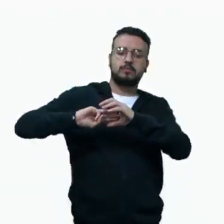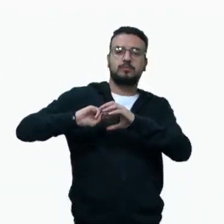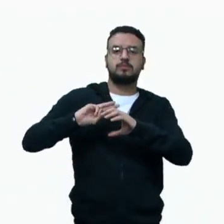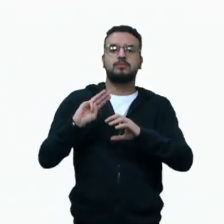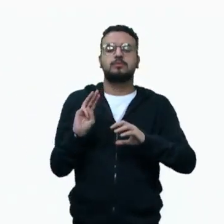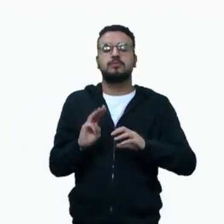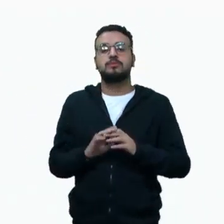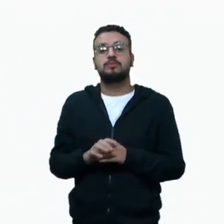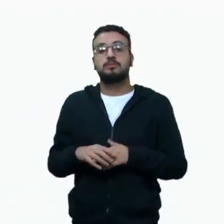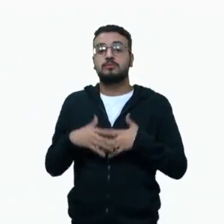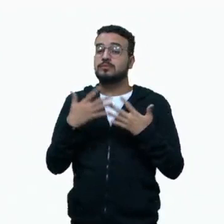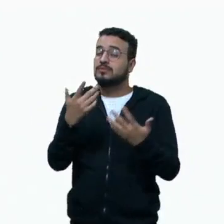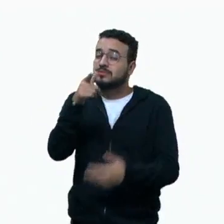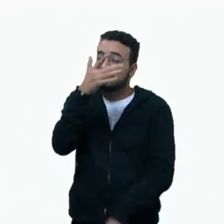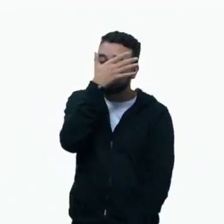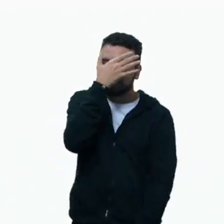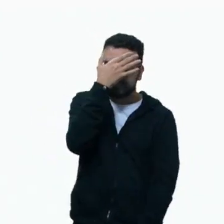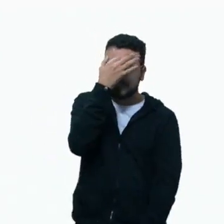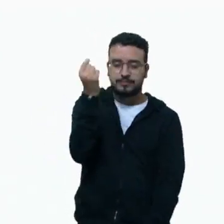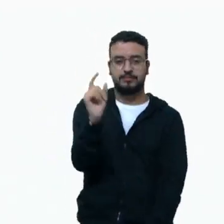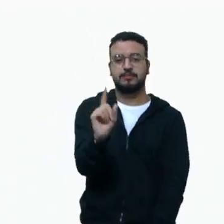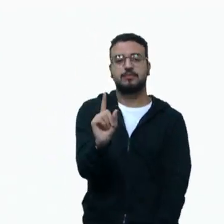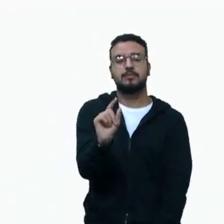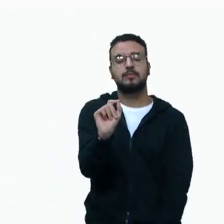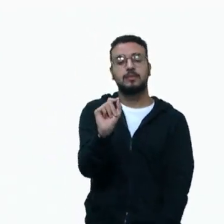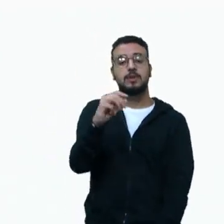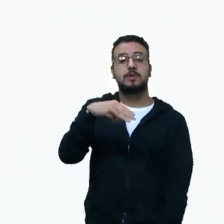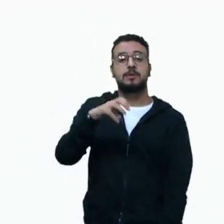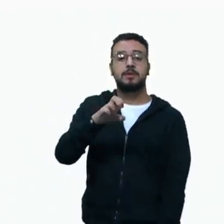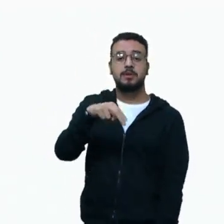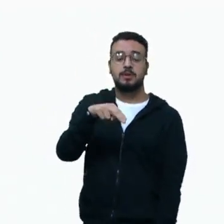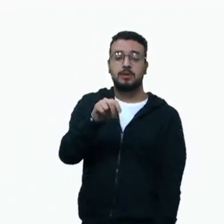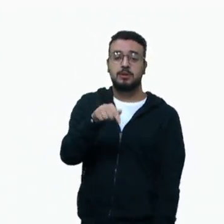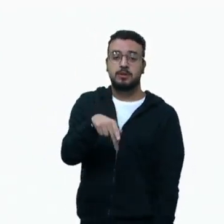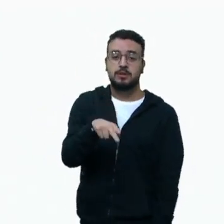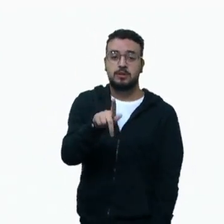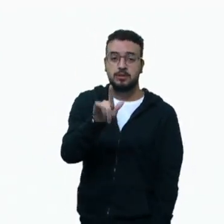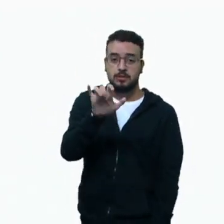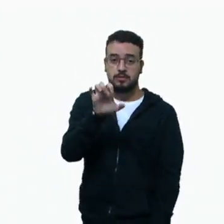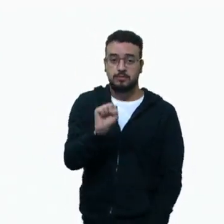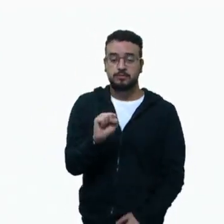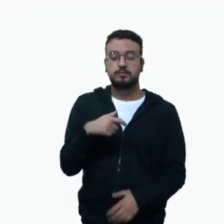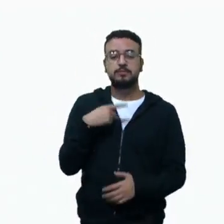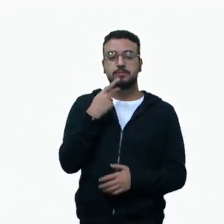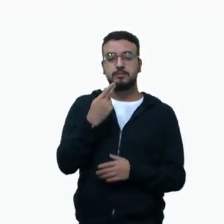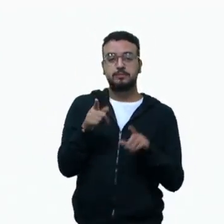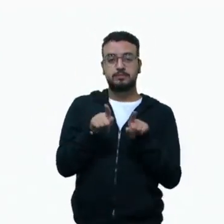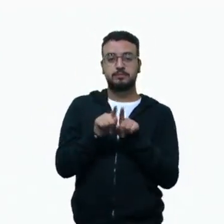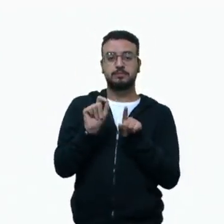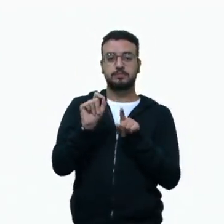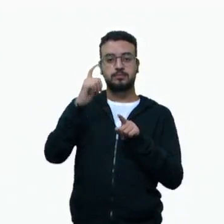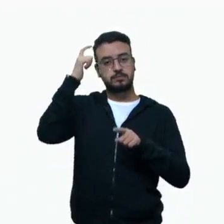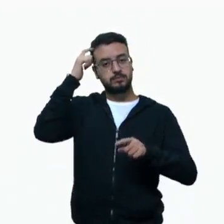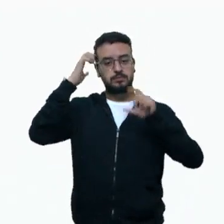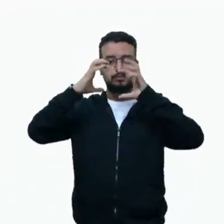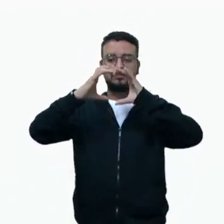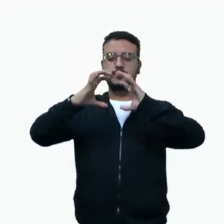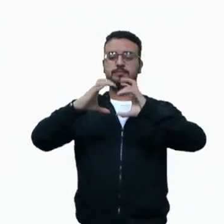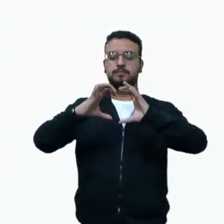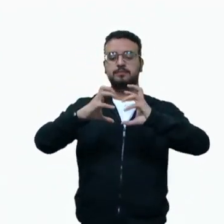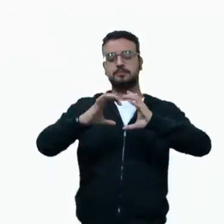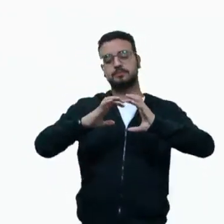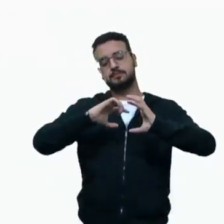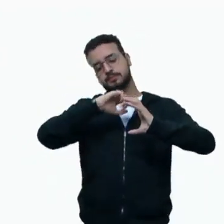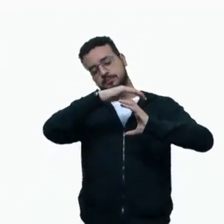central. Então, não esqueça das meninges, tá? Falei um pouco para vocês sobre o córtex, falei